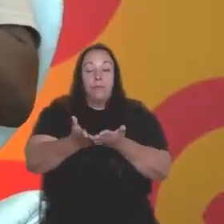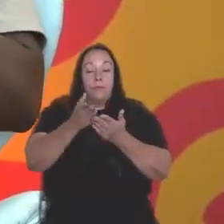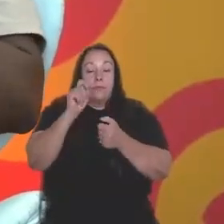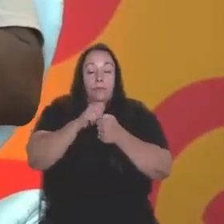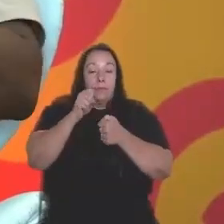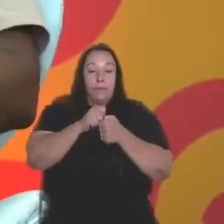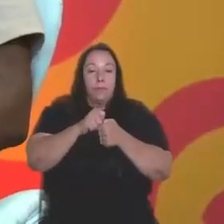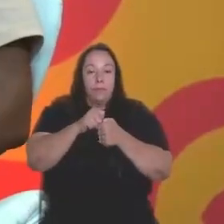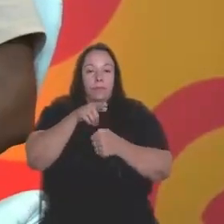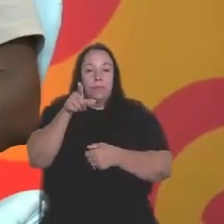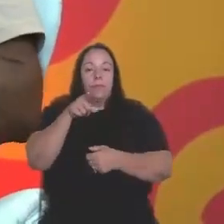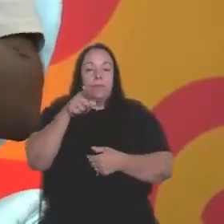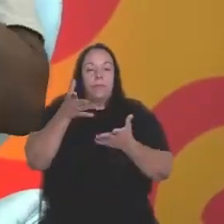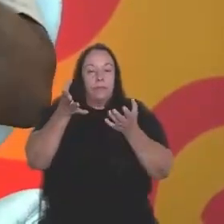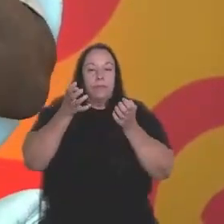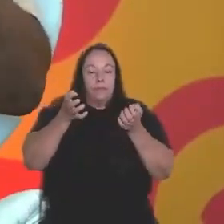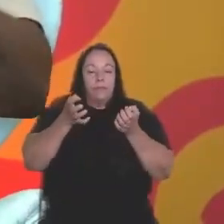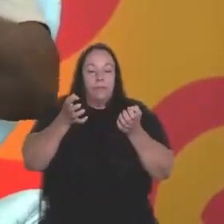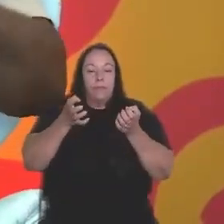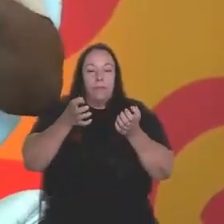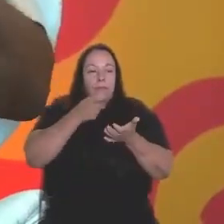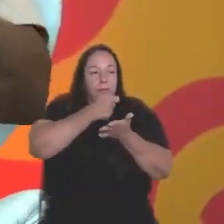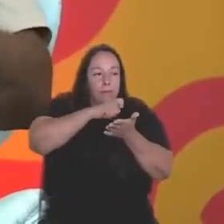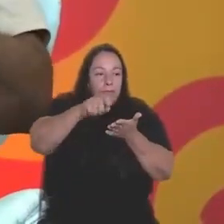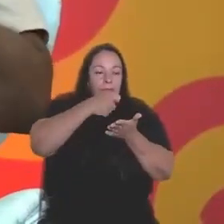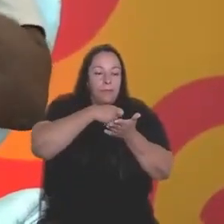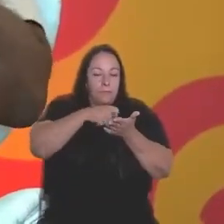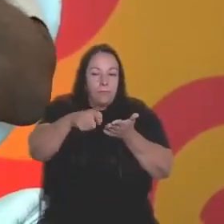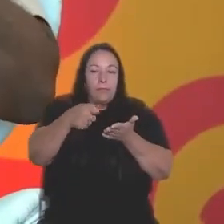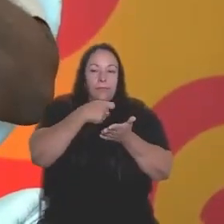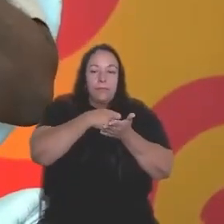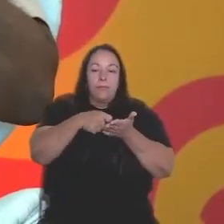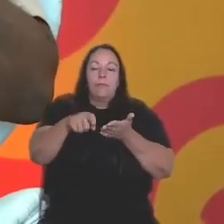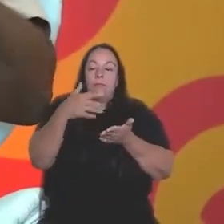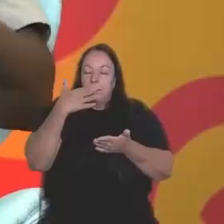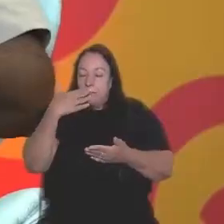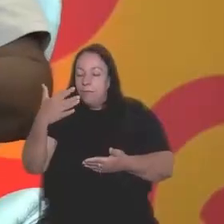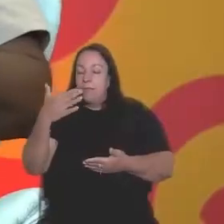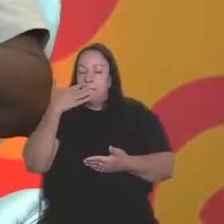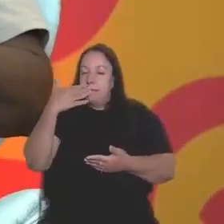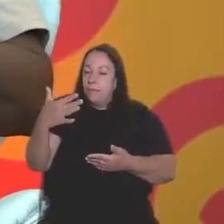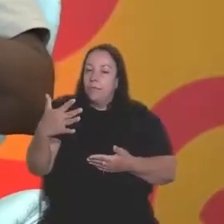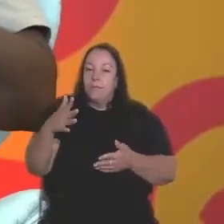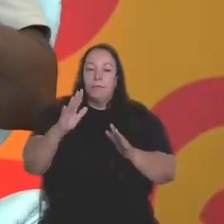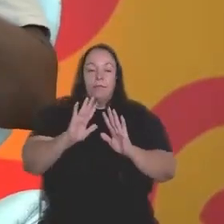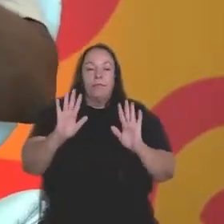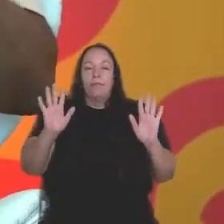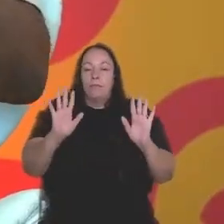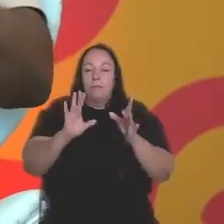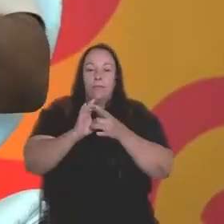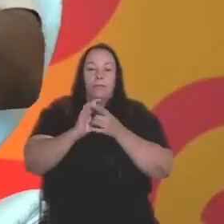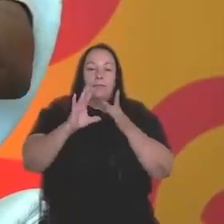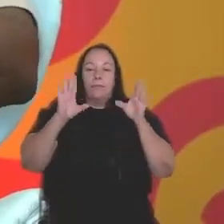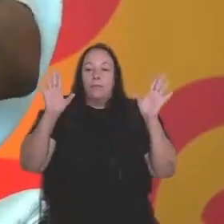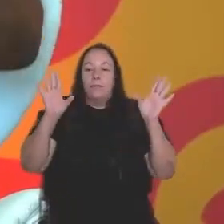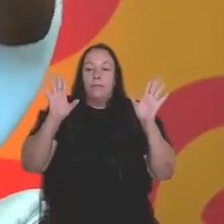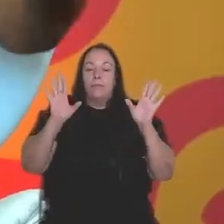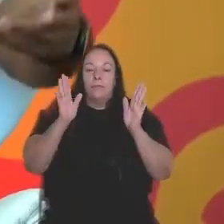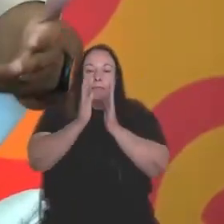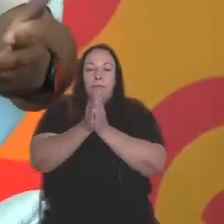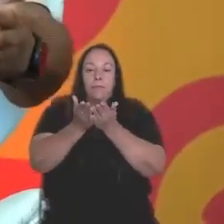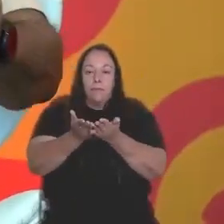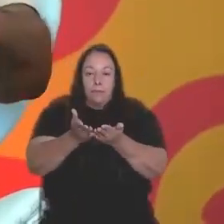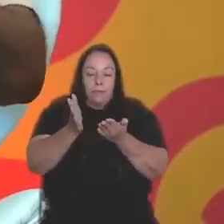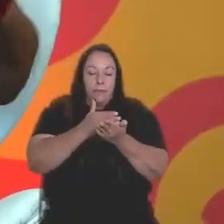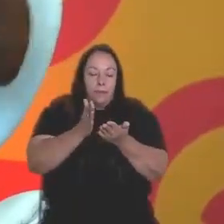ganhar a forma que ela quiser, para que ela reescreva, reinvente. Eu vejo muito a minha filha pegar